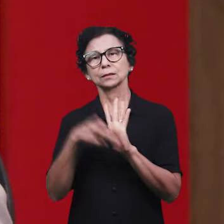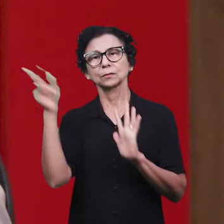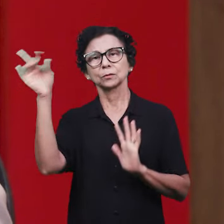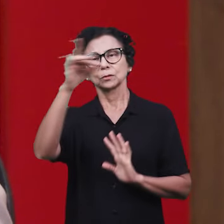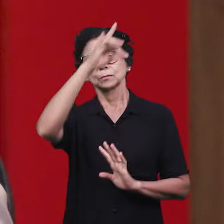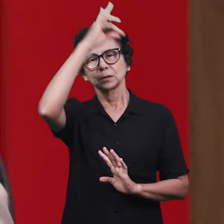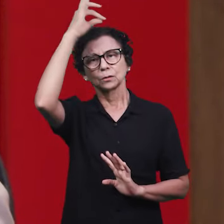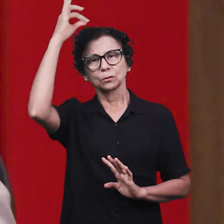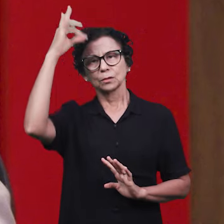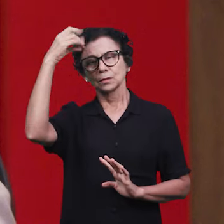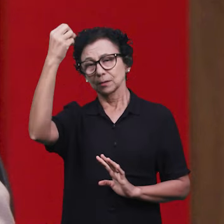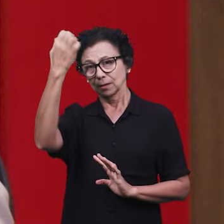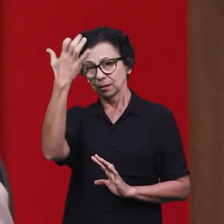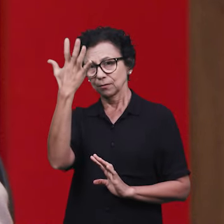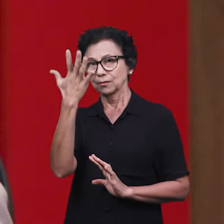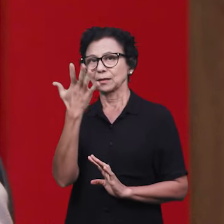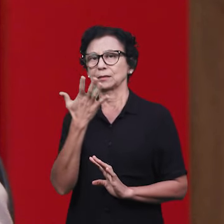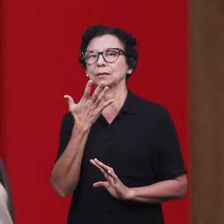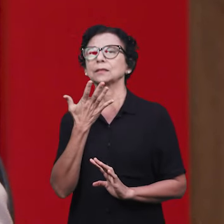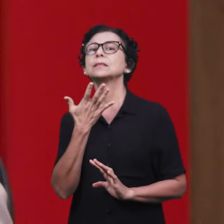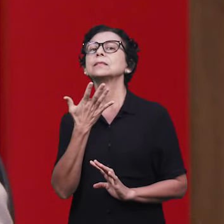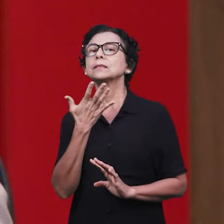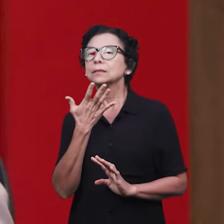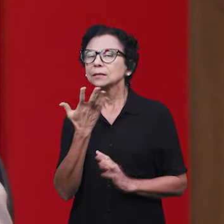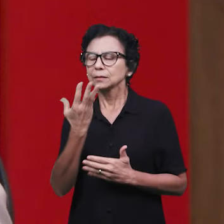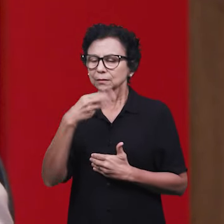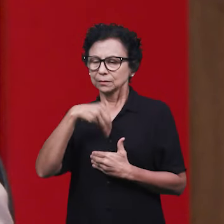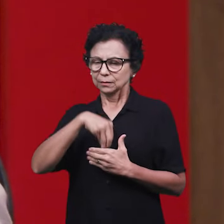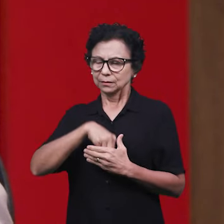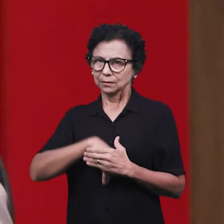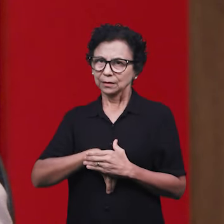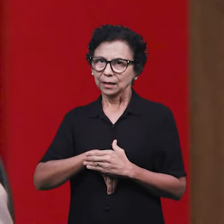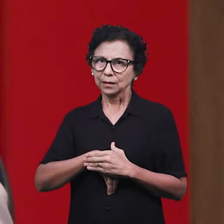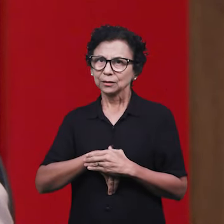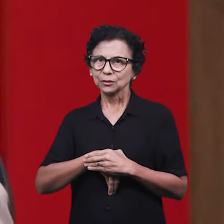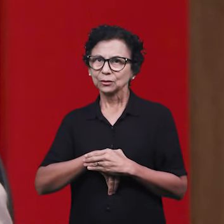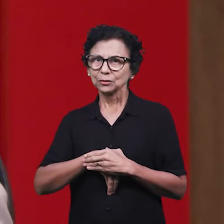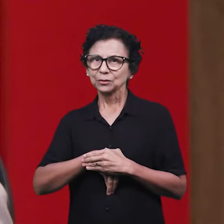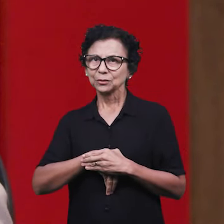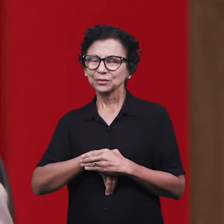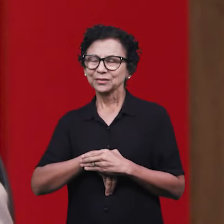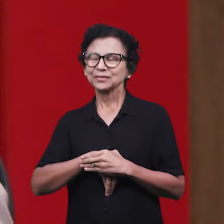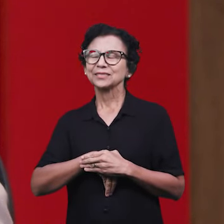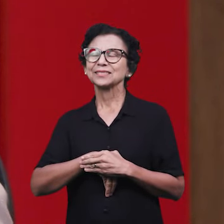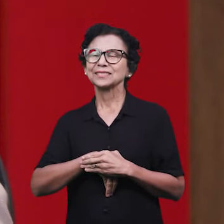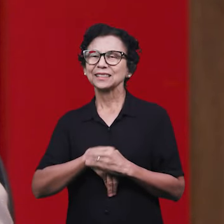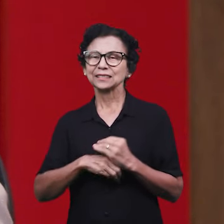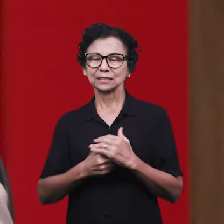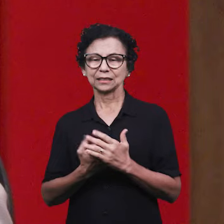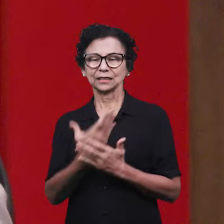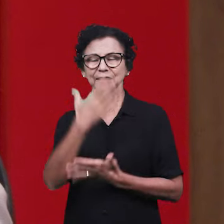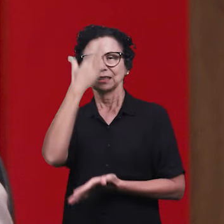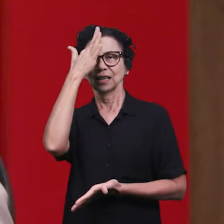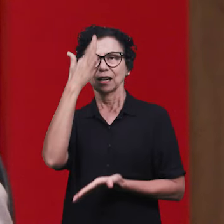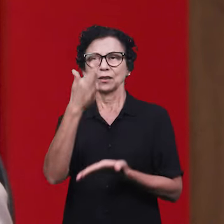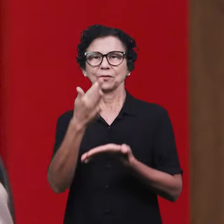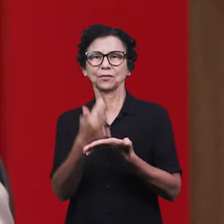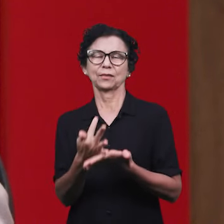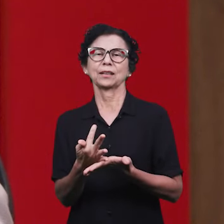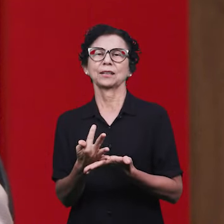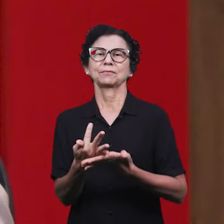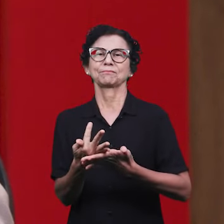ilumina a palavra, né, é gerado em nós a fé. O ouvir pela palavra, né? Ouvir é pela fé.